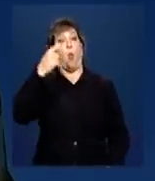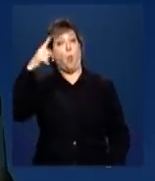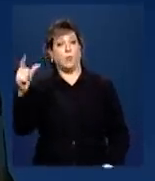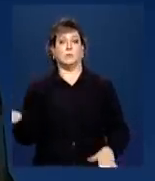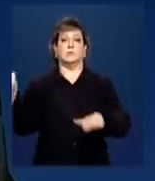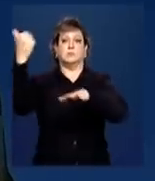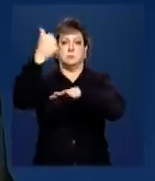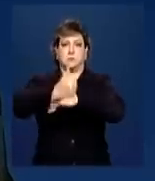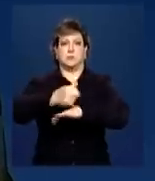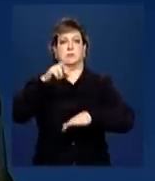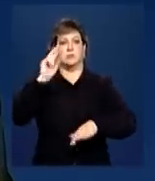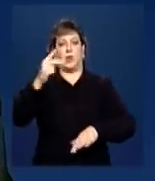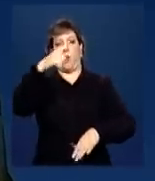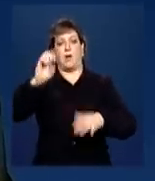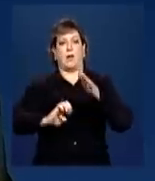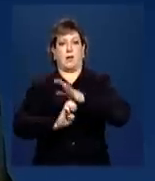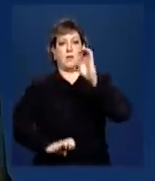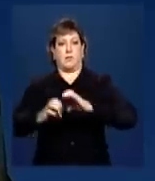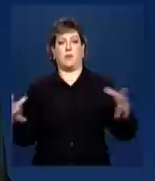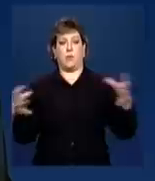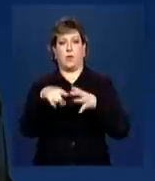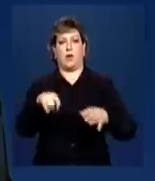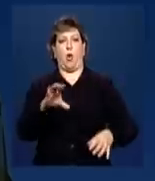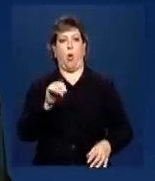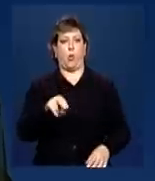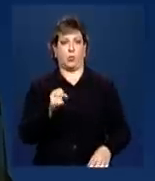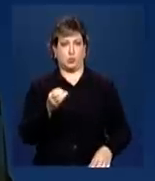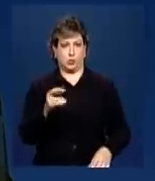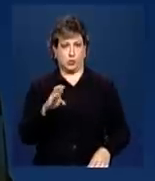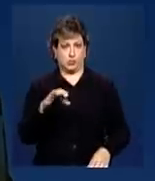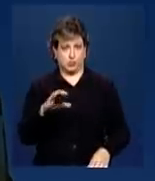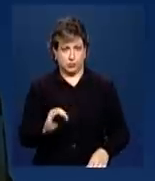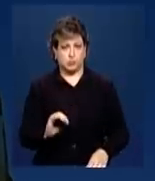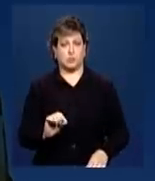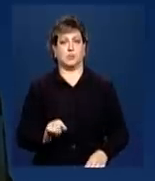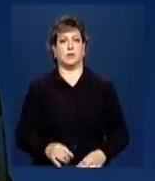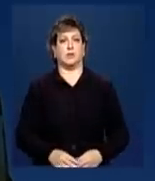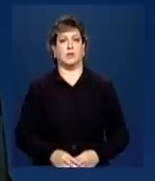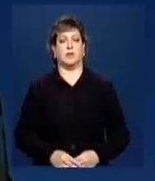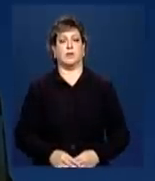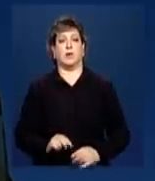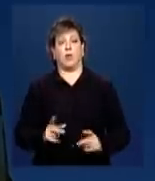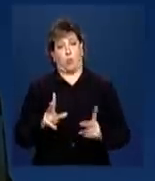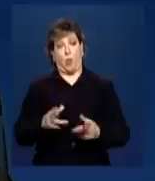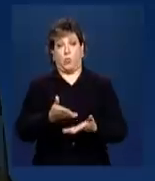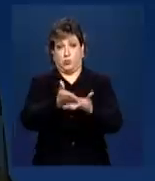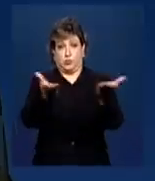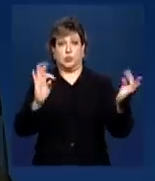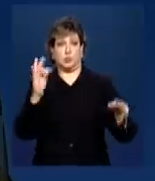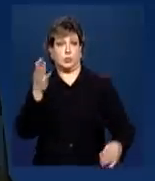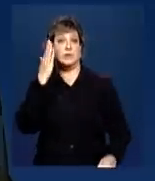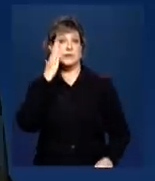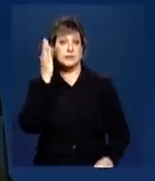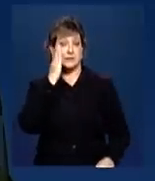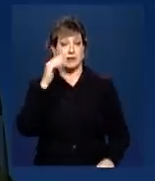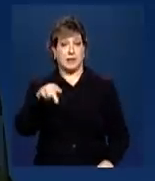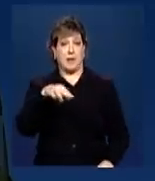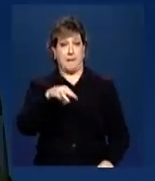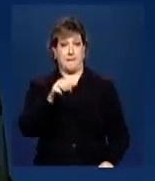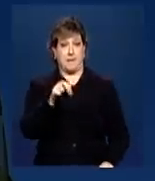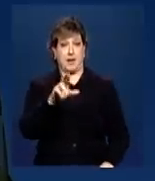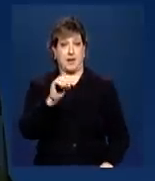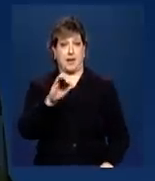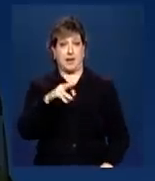outras empresas que integram o consórcio. Como todos sabem, o Maracanã é uma obra